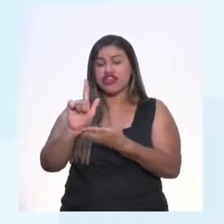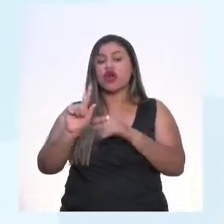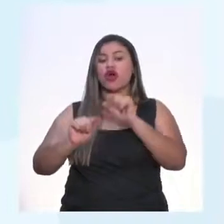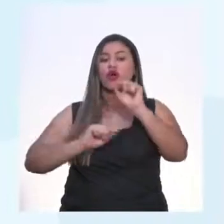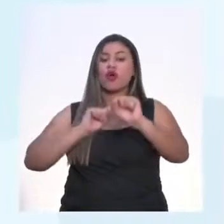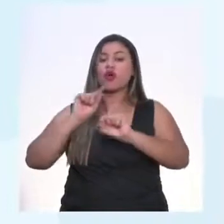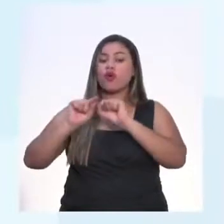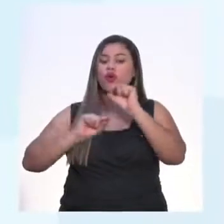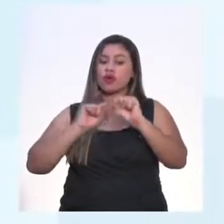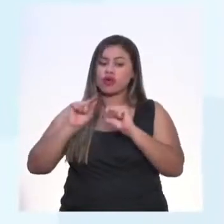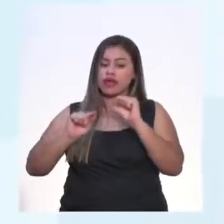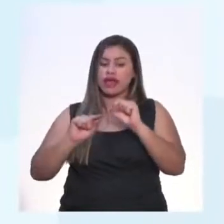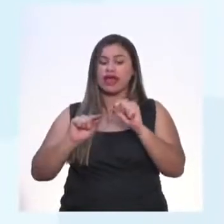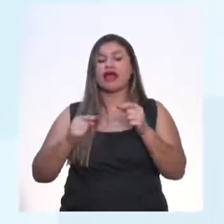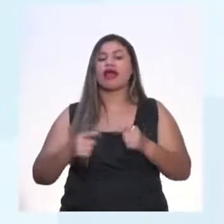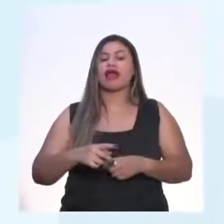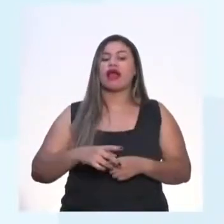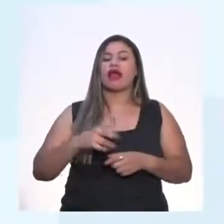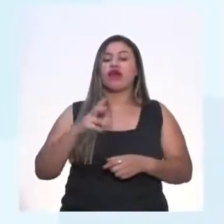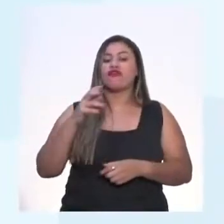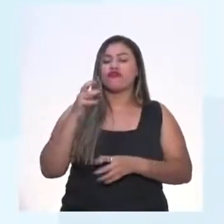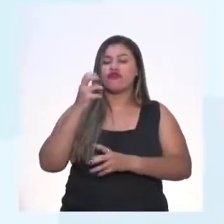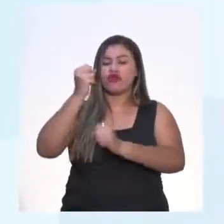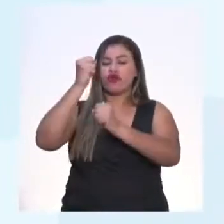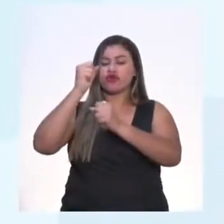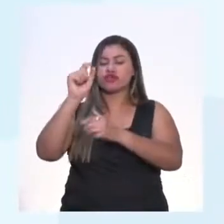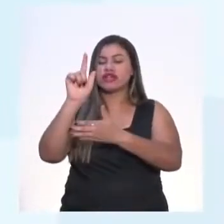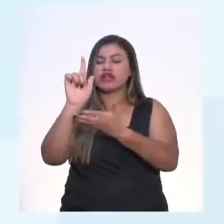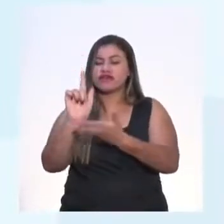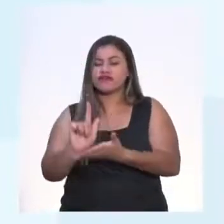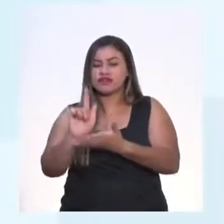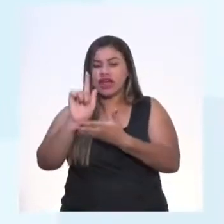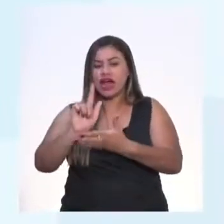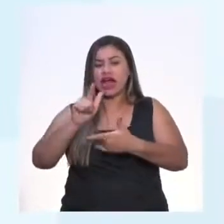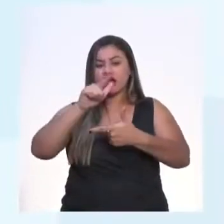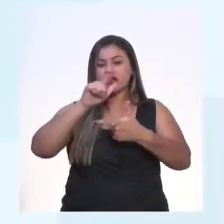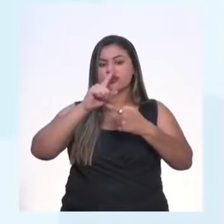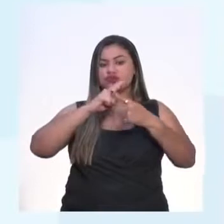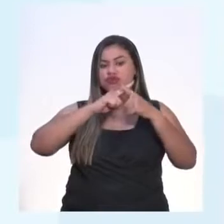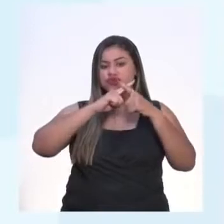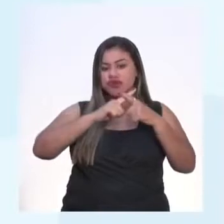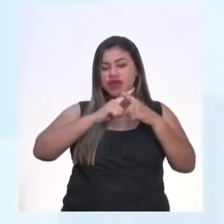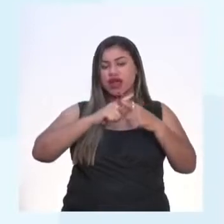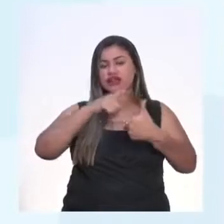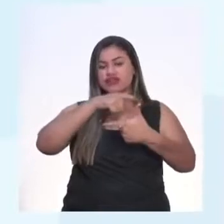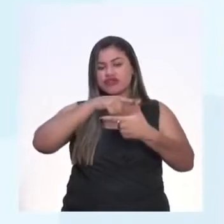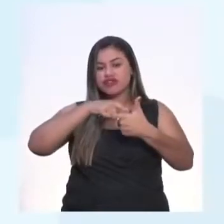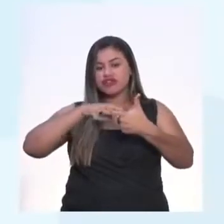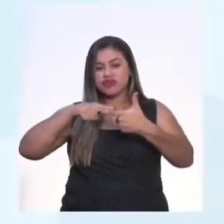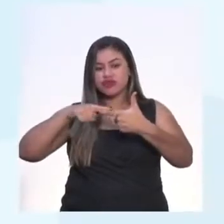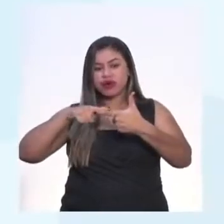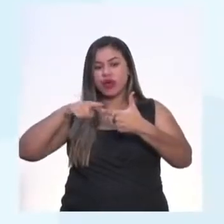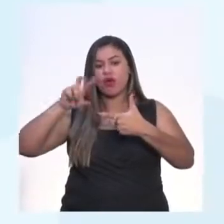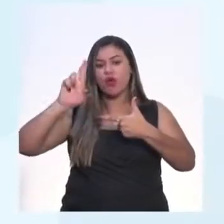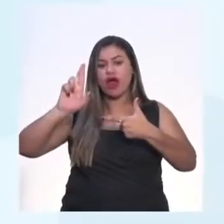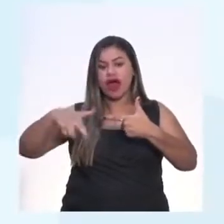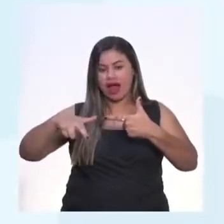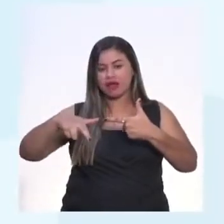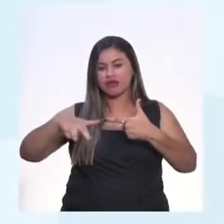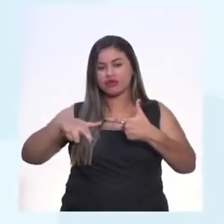a gravidade multiplicando pelas 2 massas aí, no caso, dividido pelo raio ao quadrado, né? É a